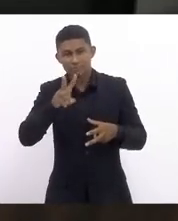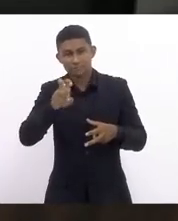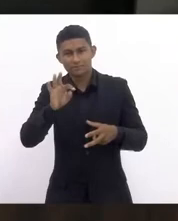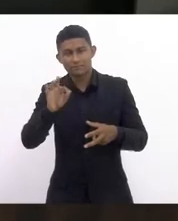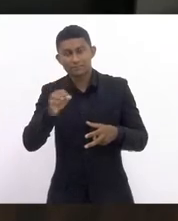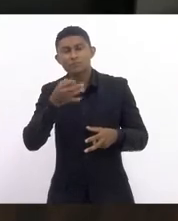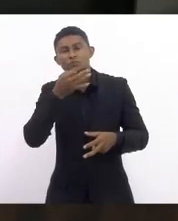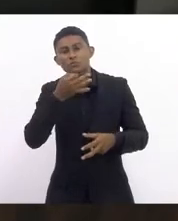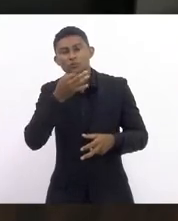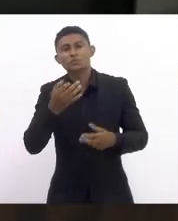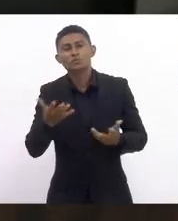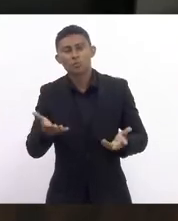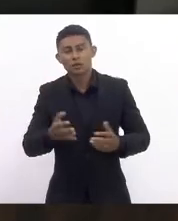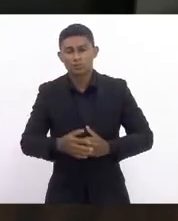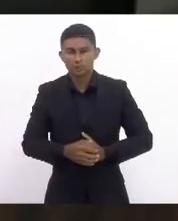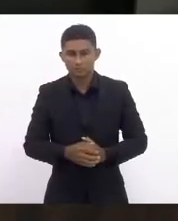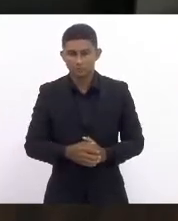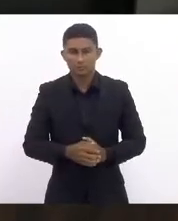deputado?